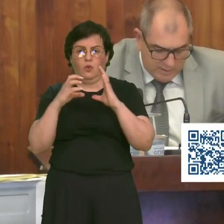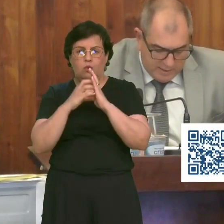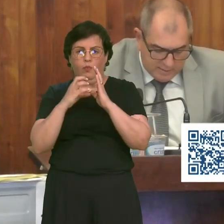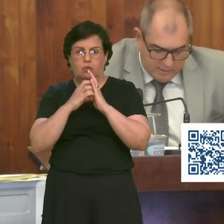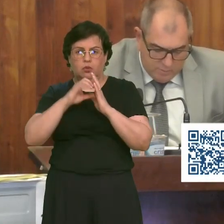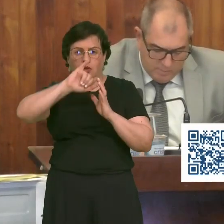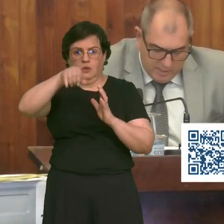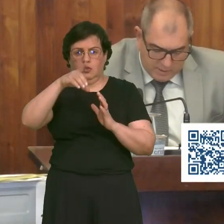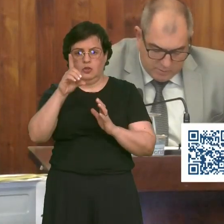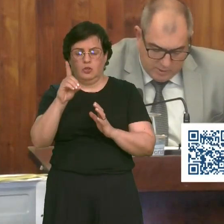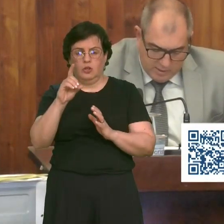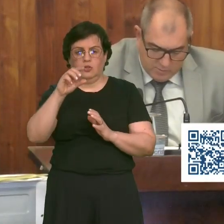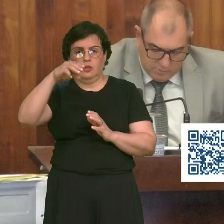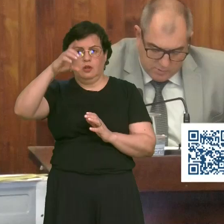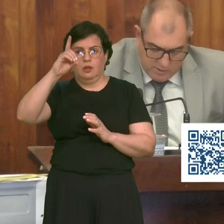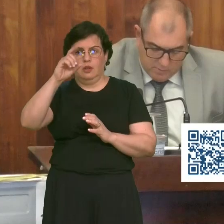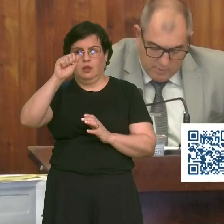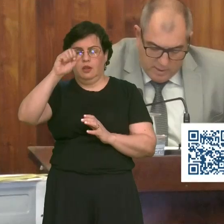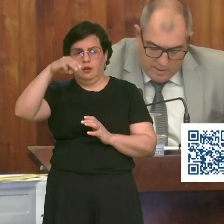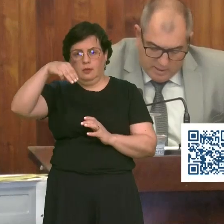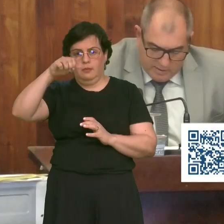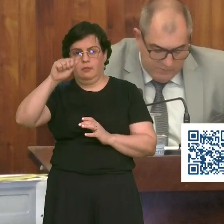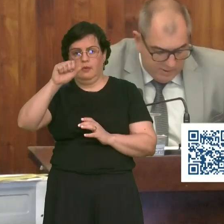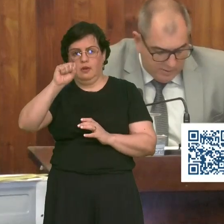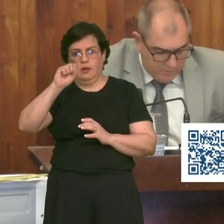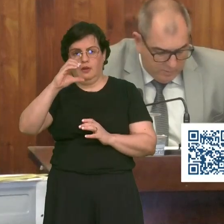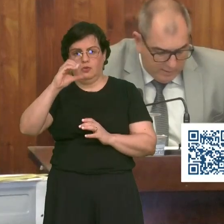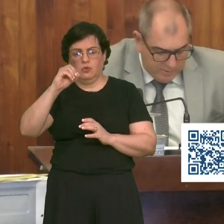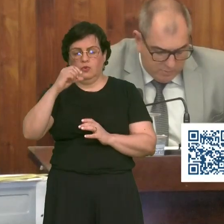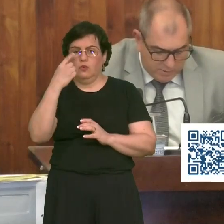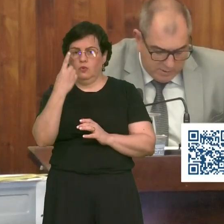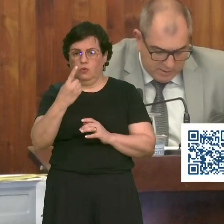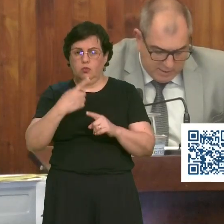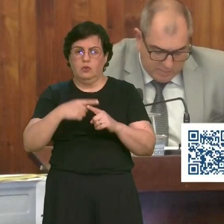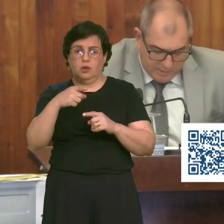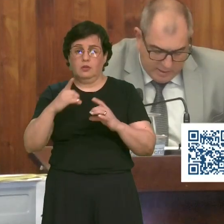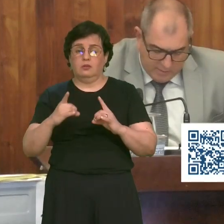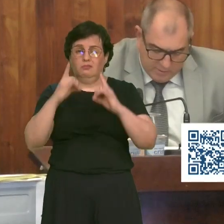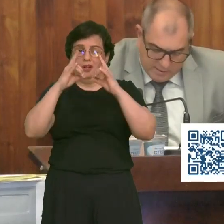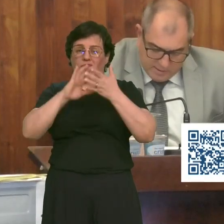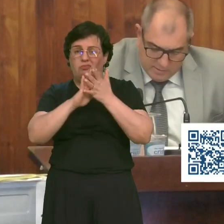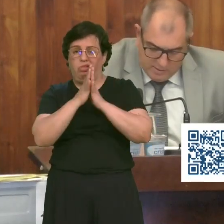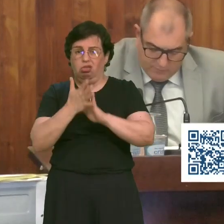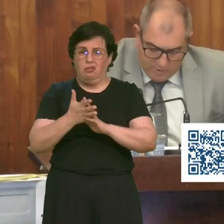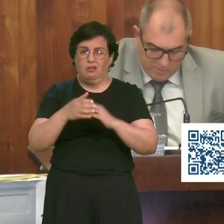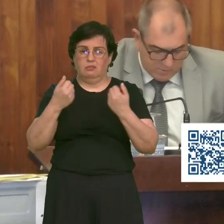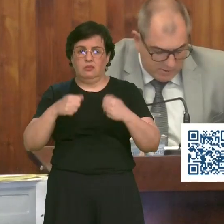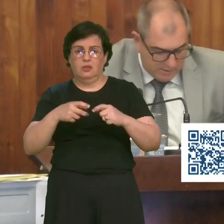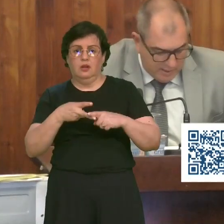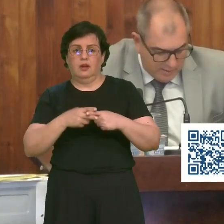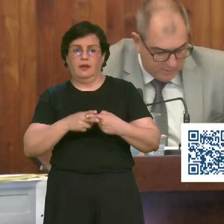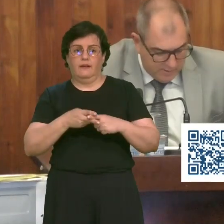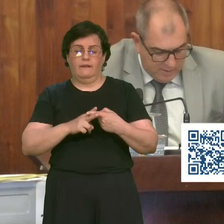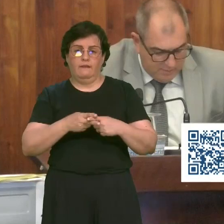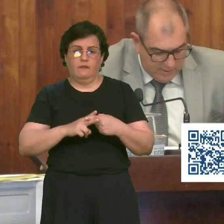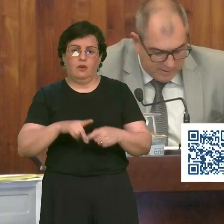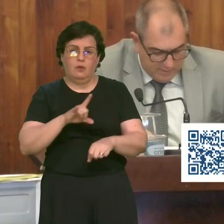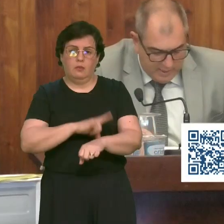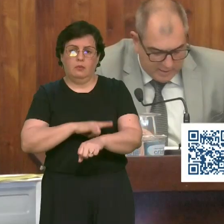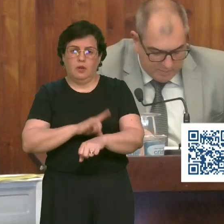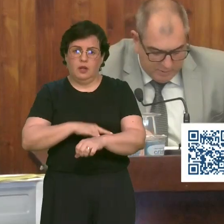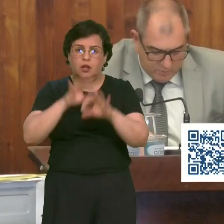localizado na Rua México 385 haja Vista que o prédio em conta sem Estado precário necessitando de reforma no sanitários